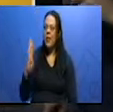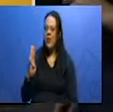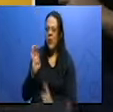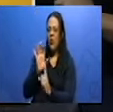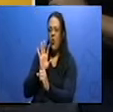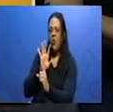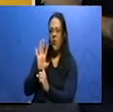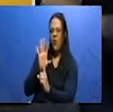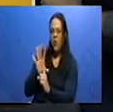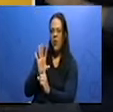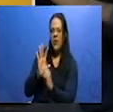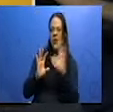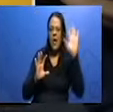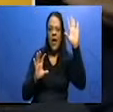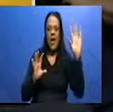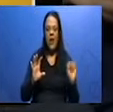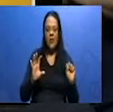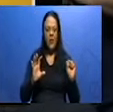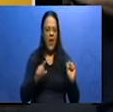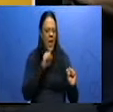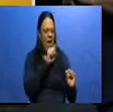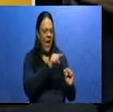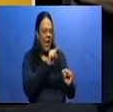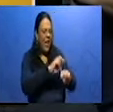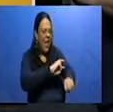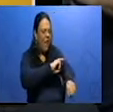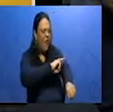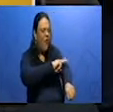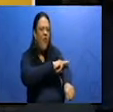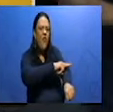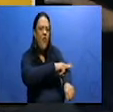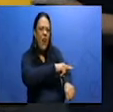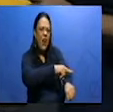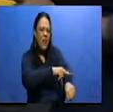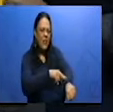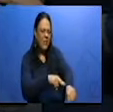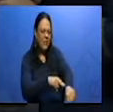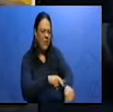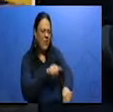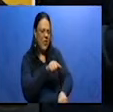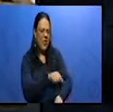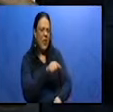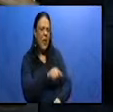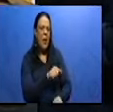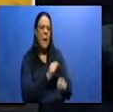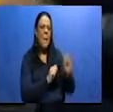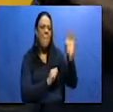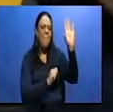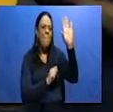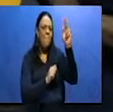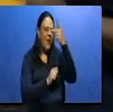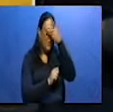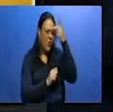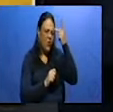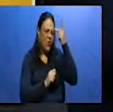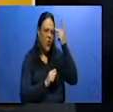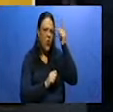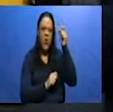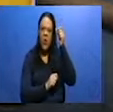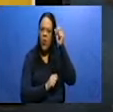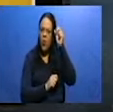de etnias na África. Trata-se de um continente com pessoas, culturas e paisagens muito